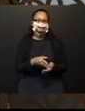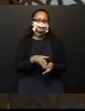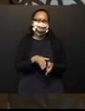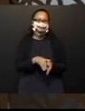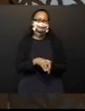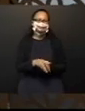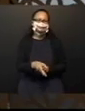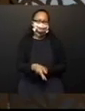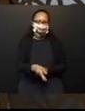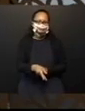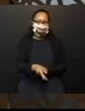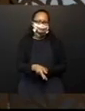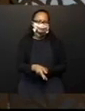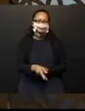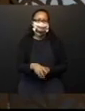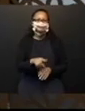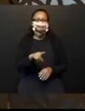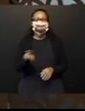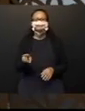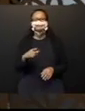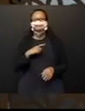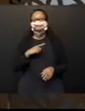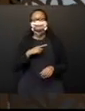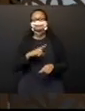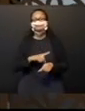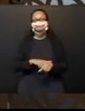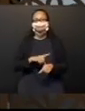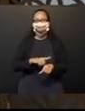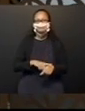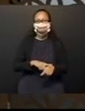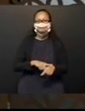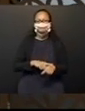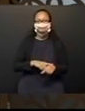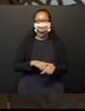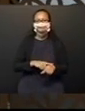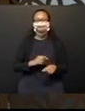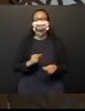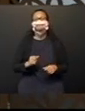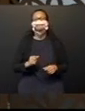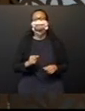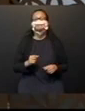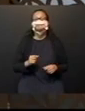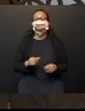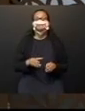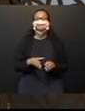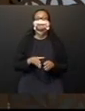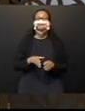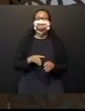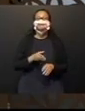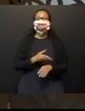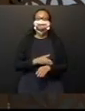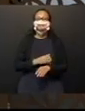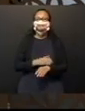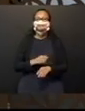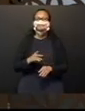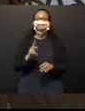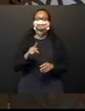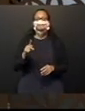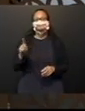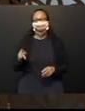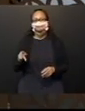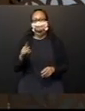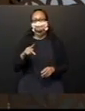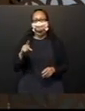os horários aí, né? Prontinhos para acompanhar a professora? Então, eu sou a